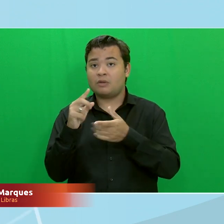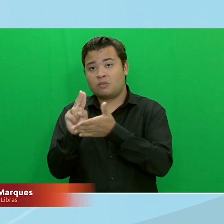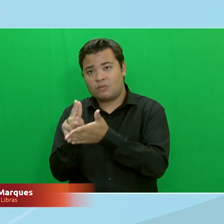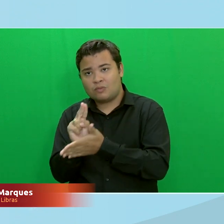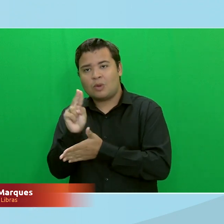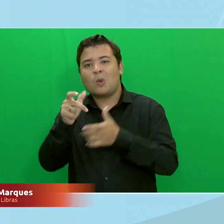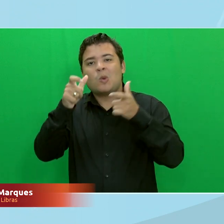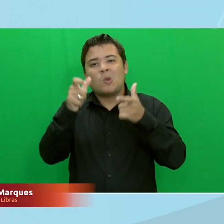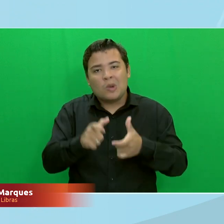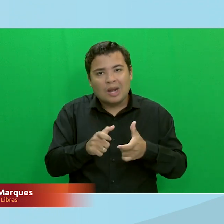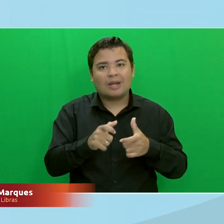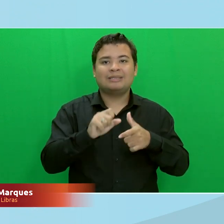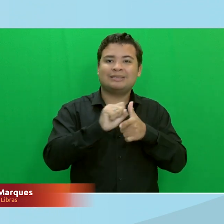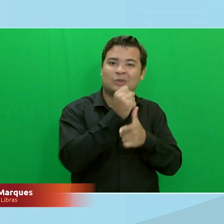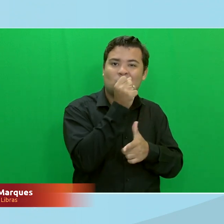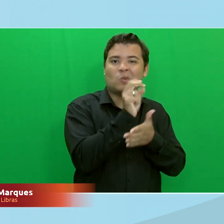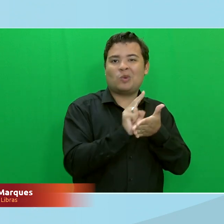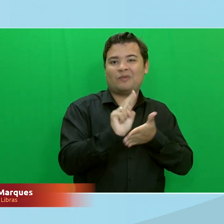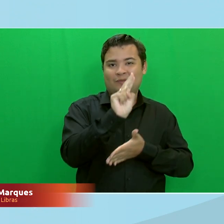setor universitário.